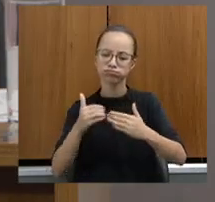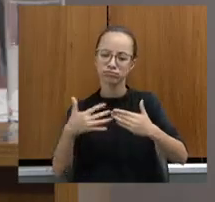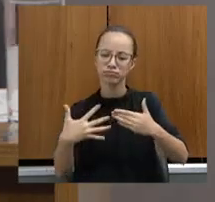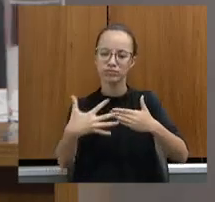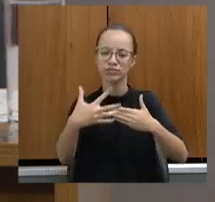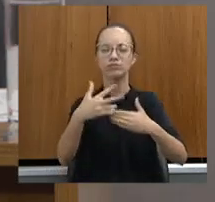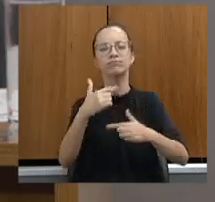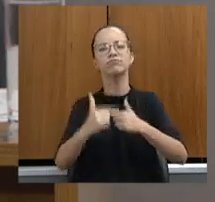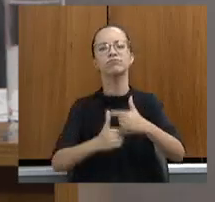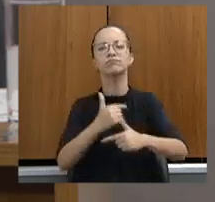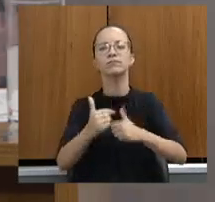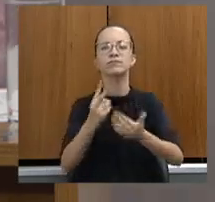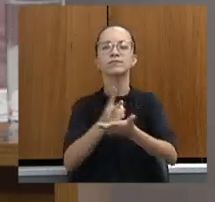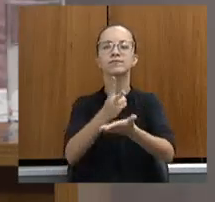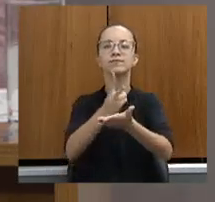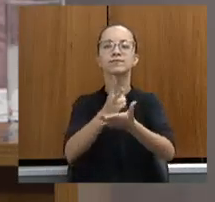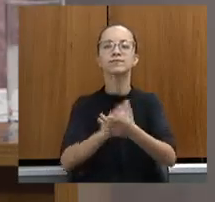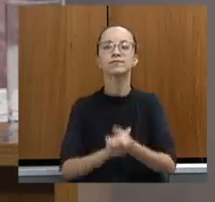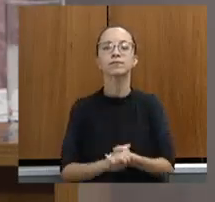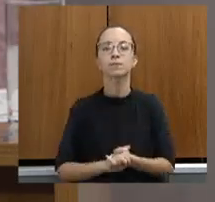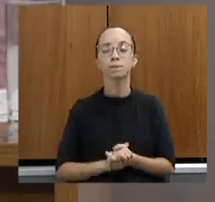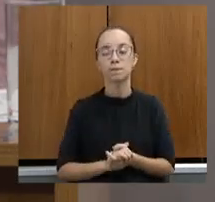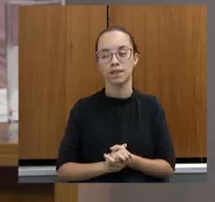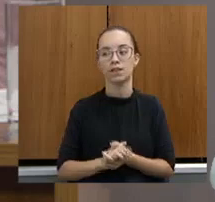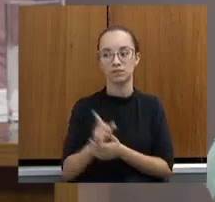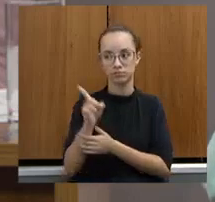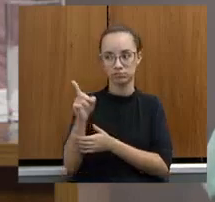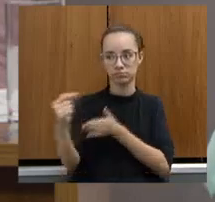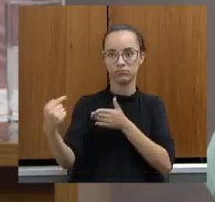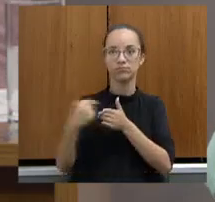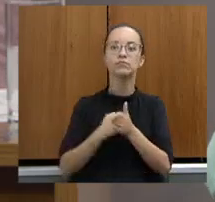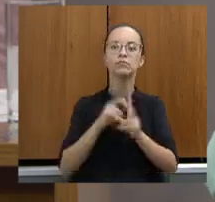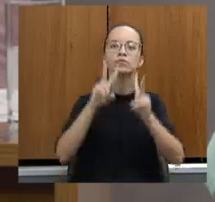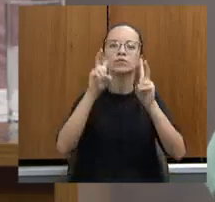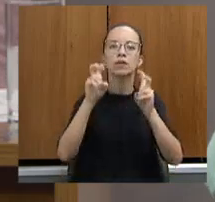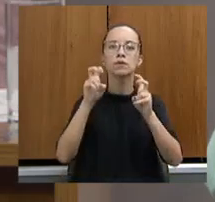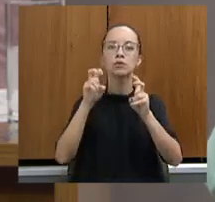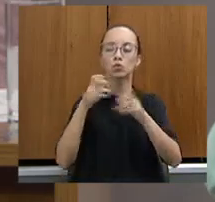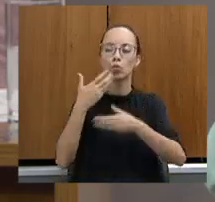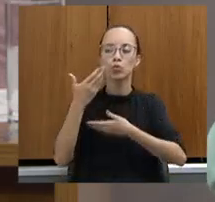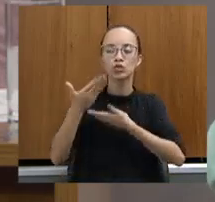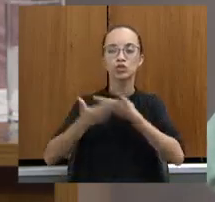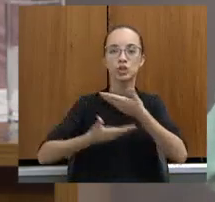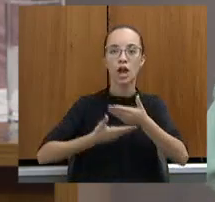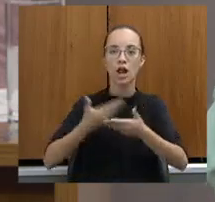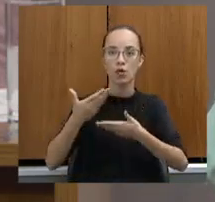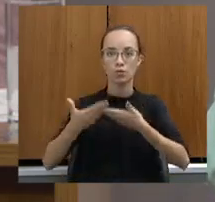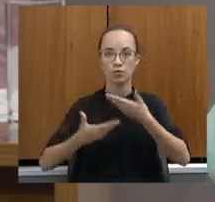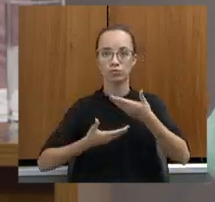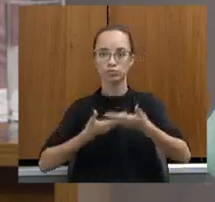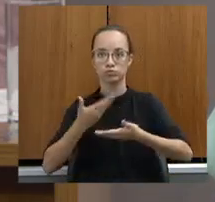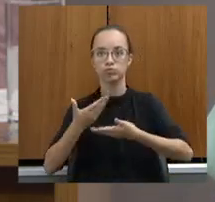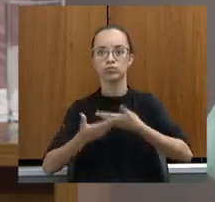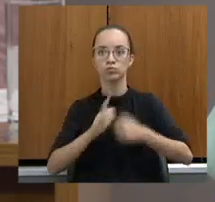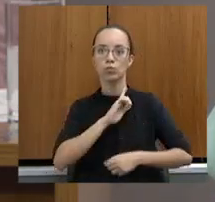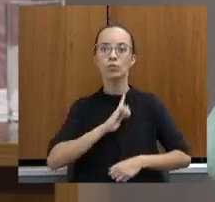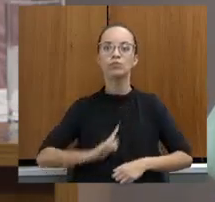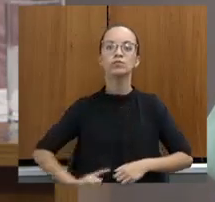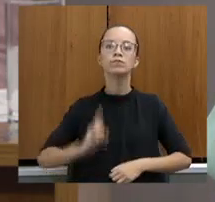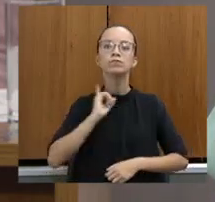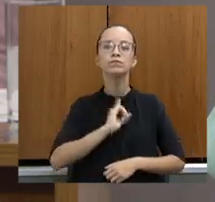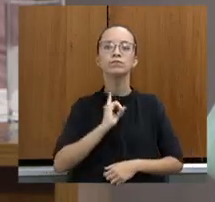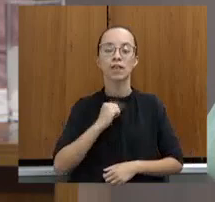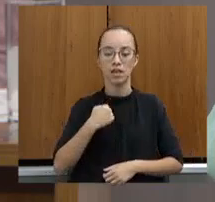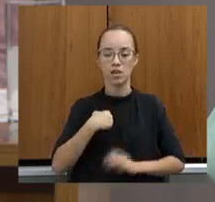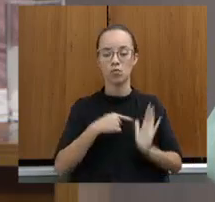de Minas Gerais sobre o ponto que a senhora me perguntou a respeito do Diálogo do governo de Minas eu tive oportunidade de na